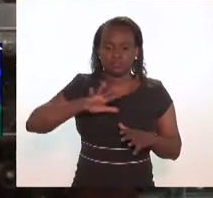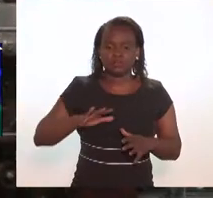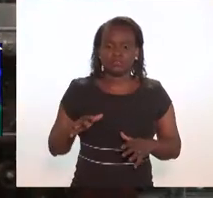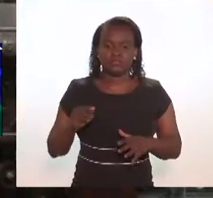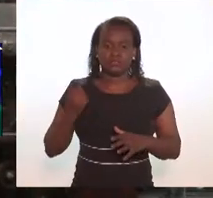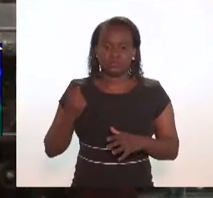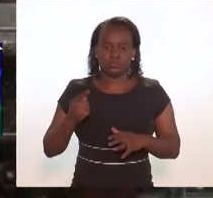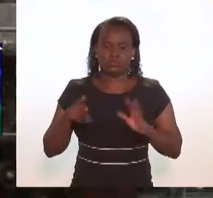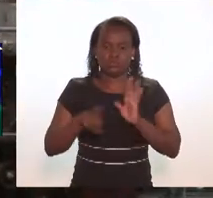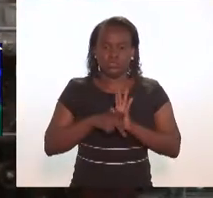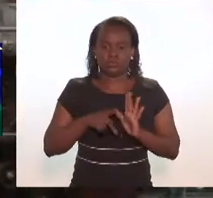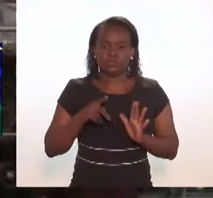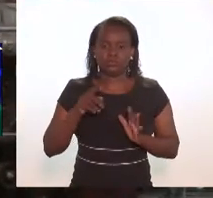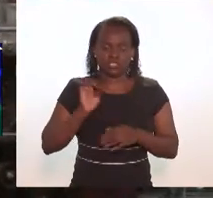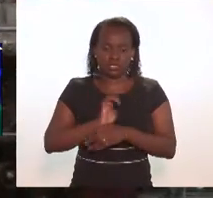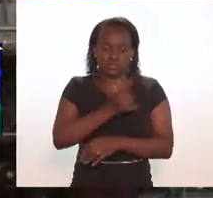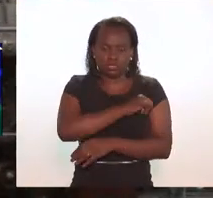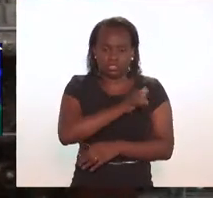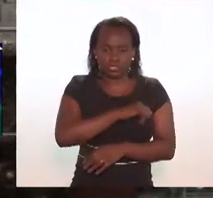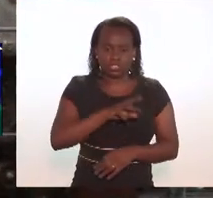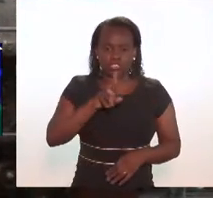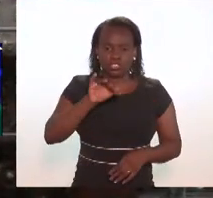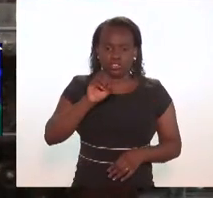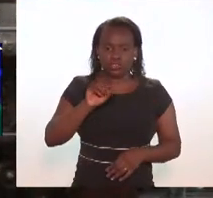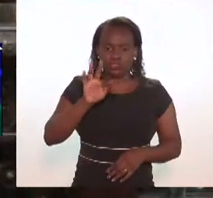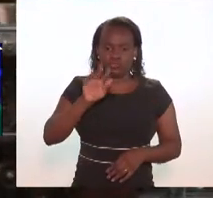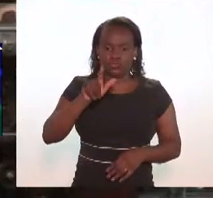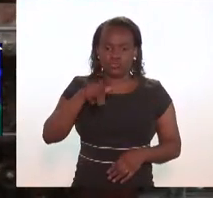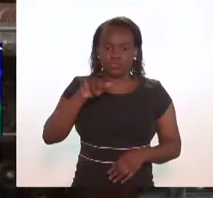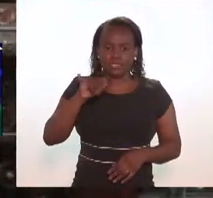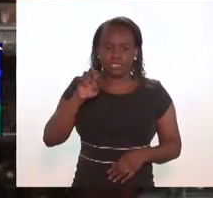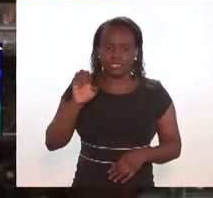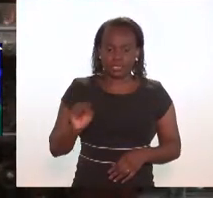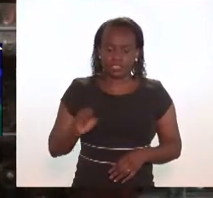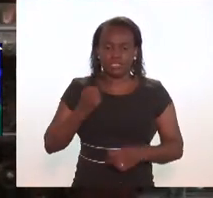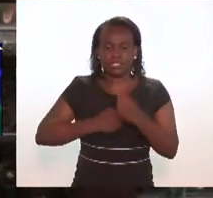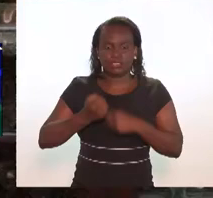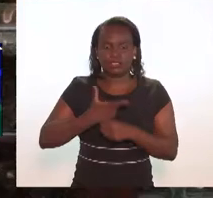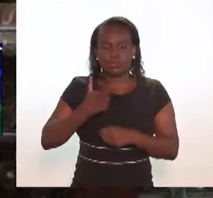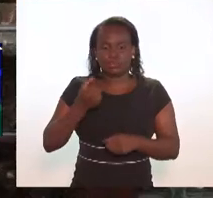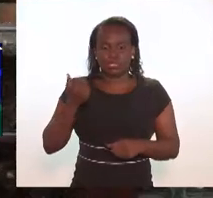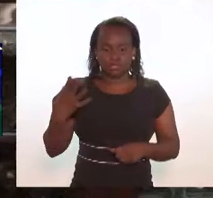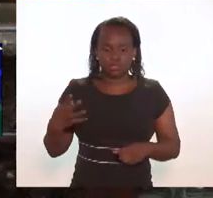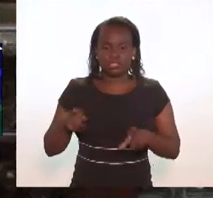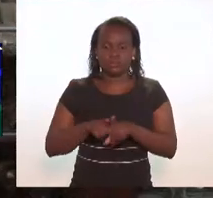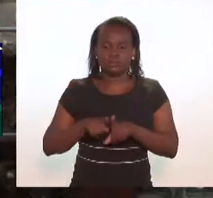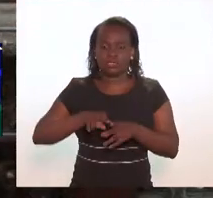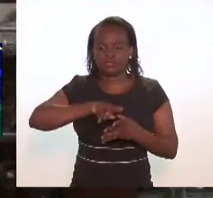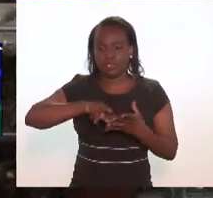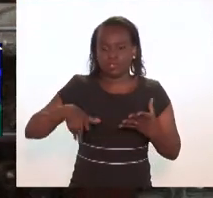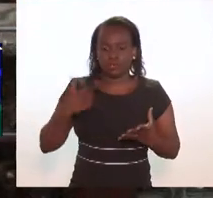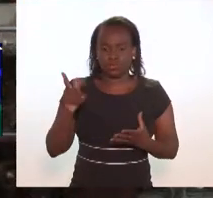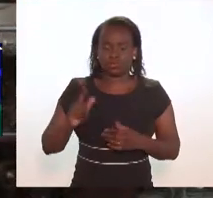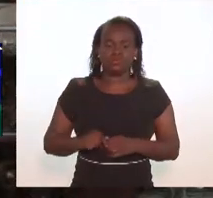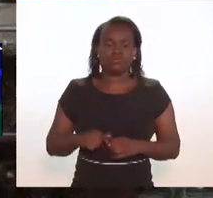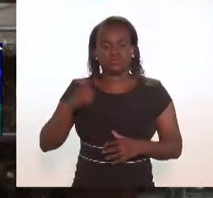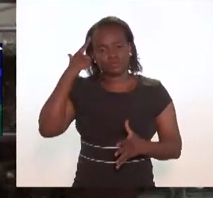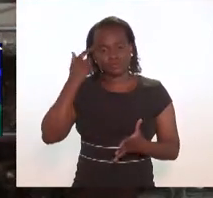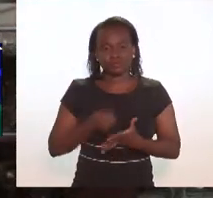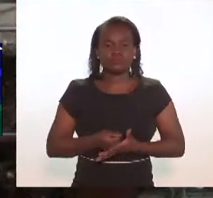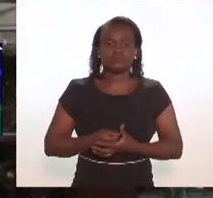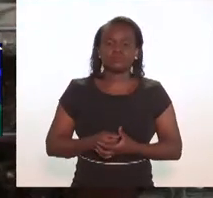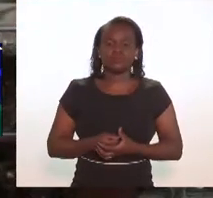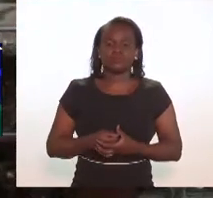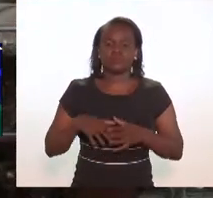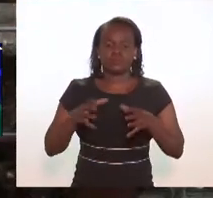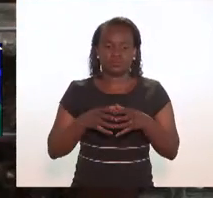da Previdência Social do Estado do Rio de Janeiro, Rio Providência, realizado no ano 2014 da Outras Providências. Pareceres.